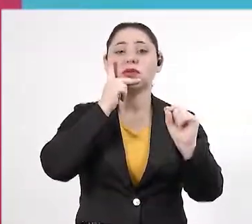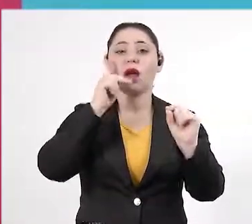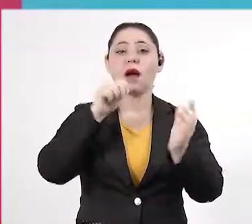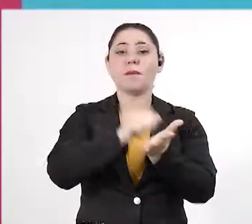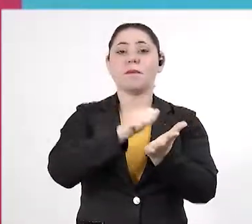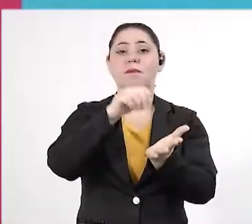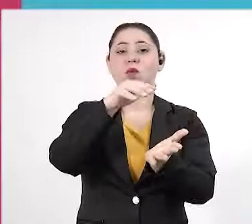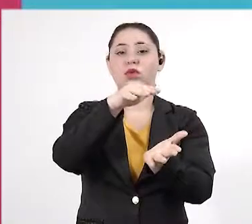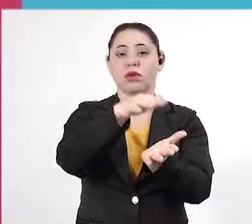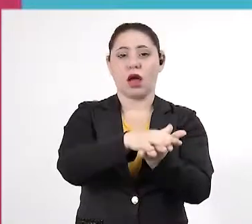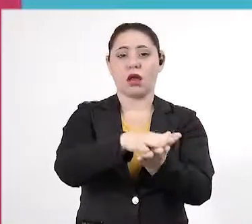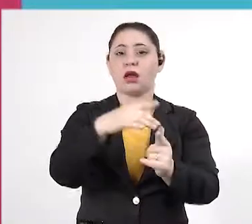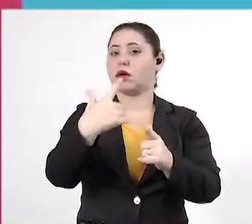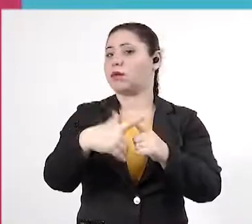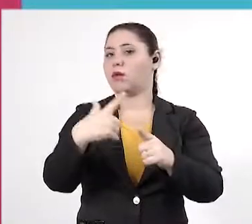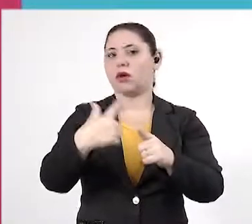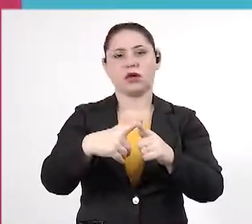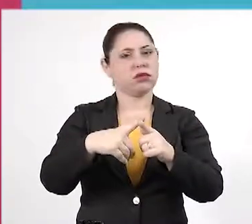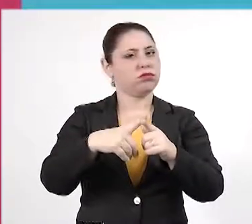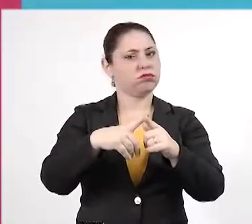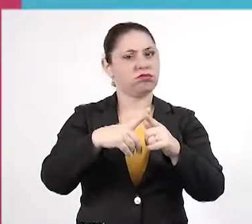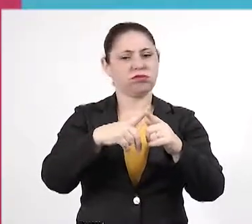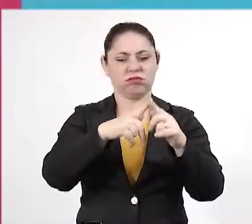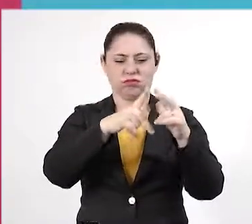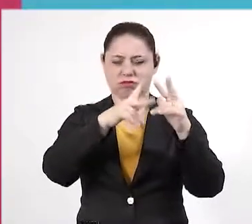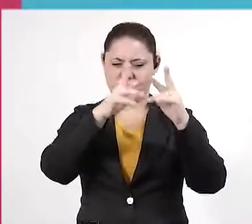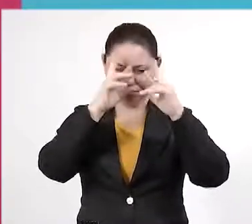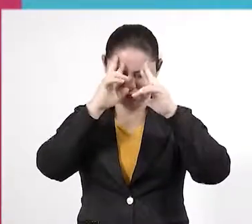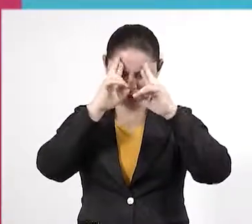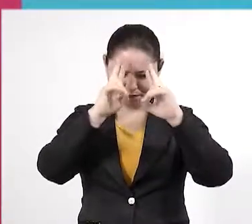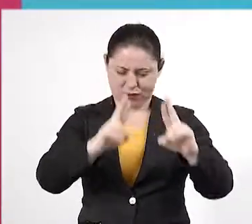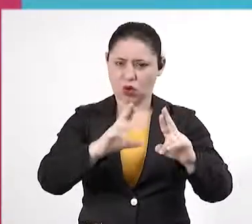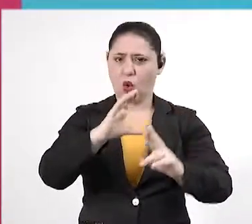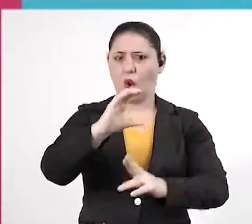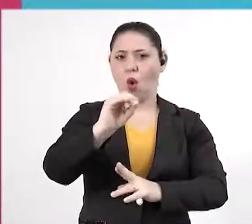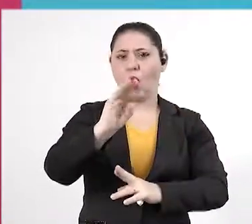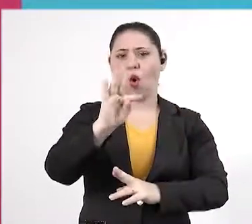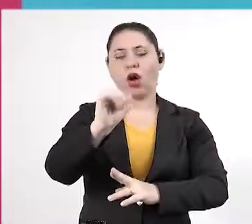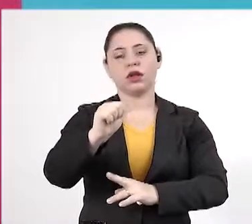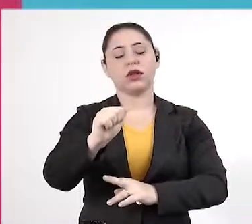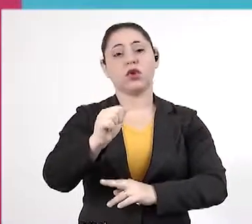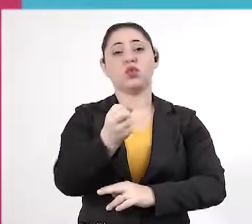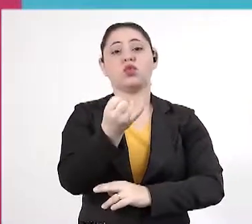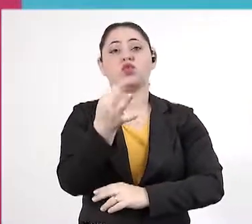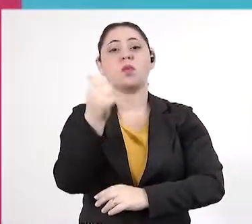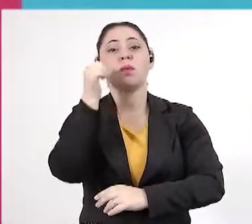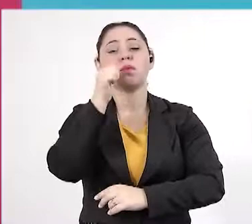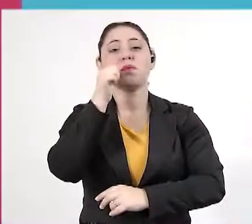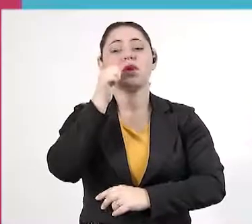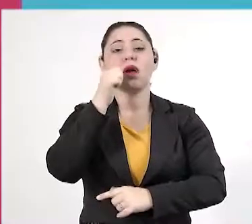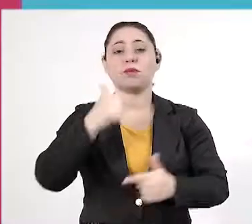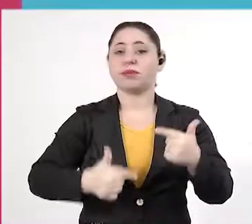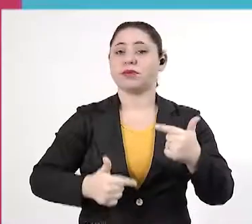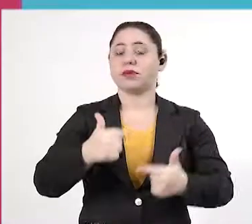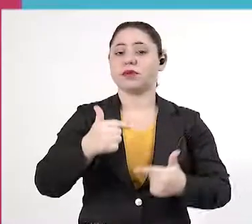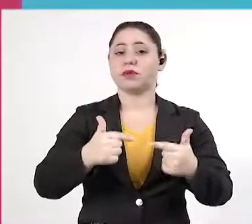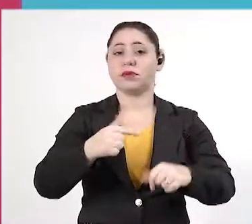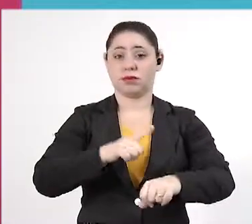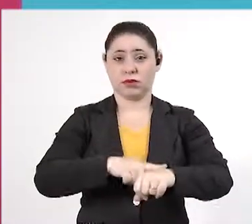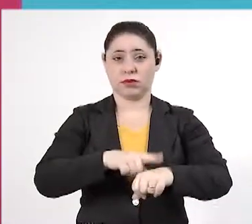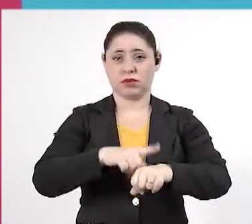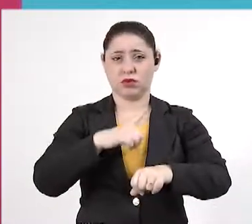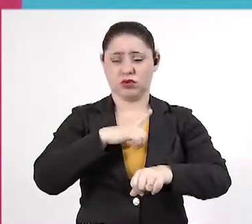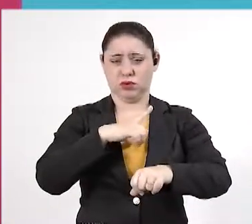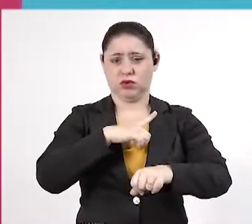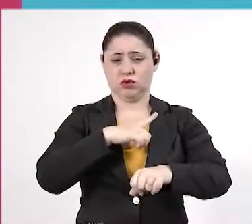eram multados porque não respeitavam a cota, né, de candidatas mulheres. Então, na época ali,